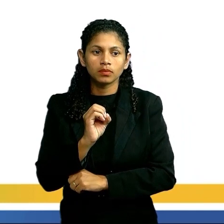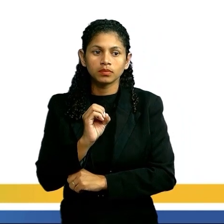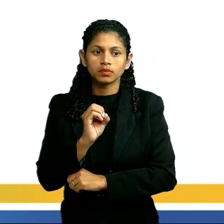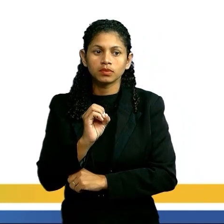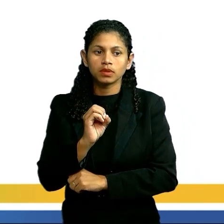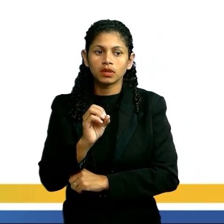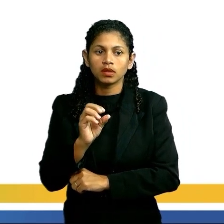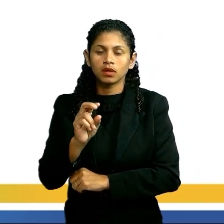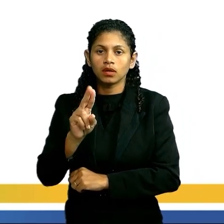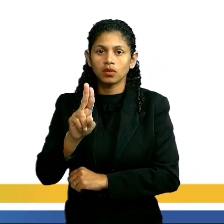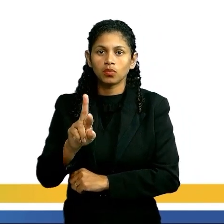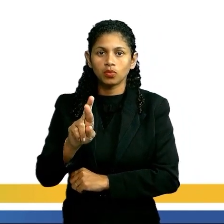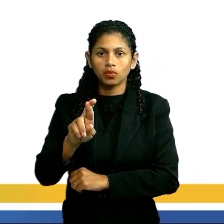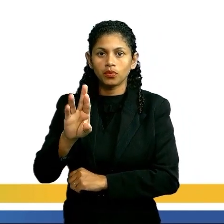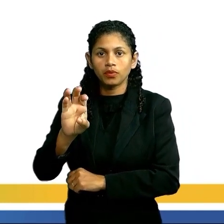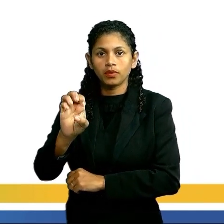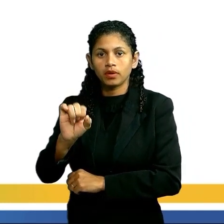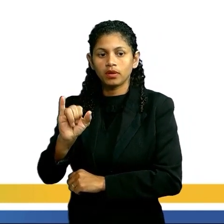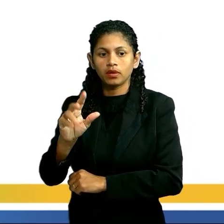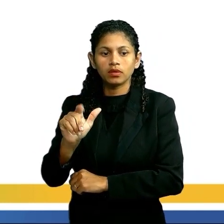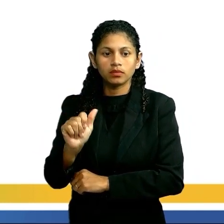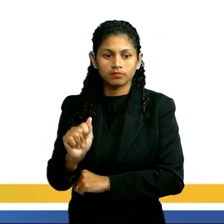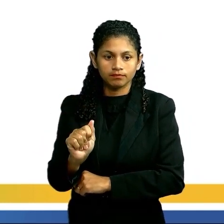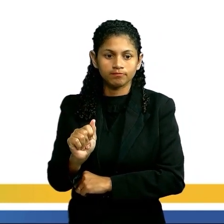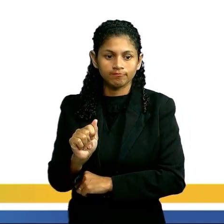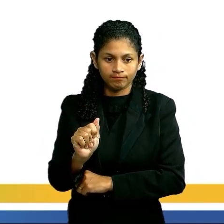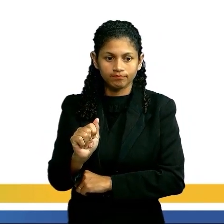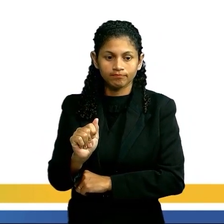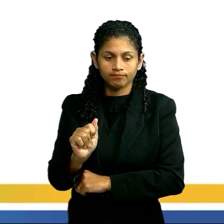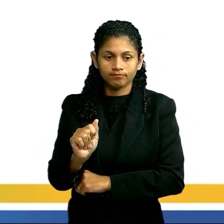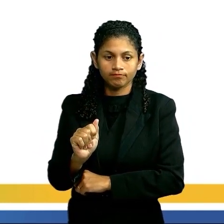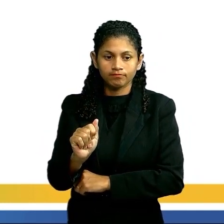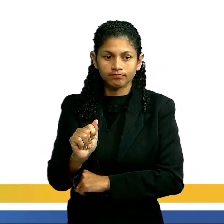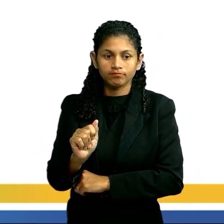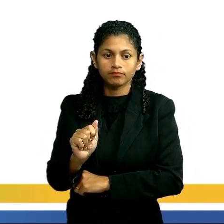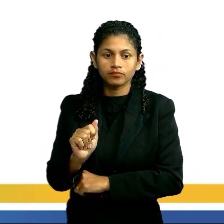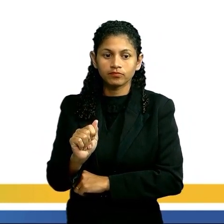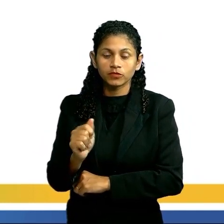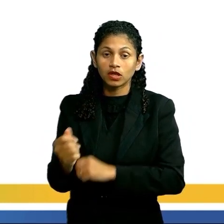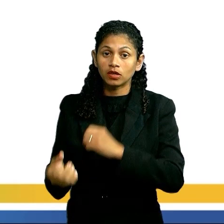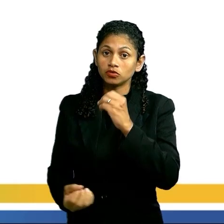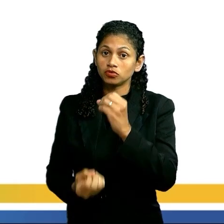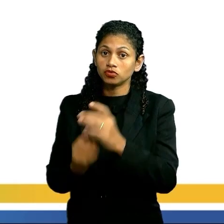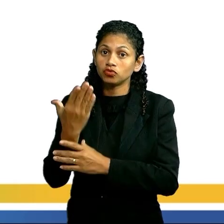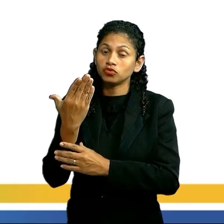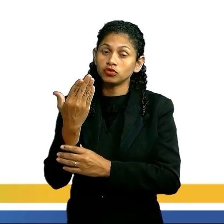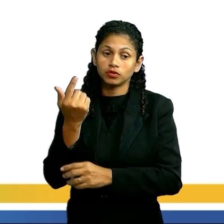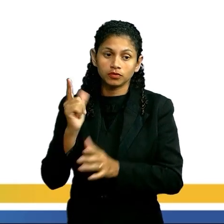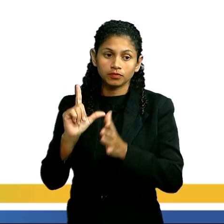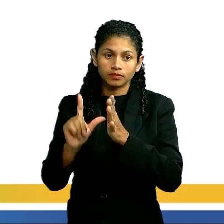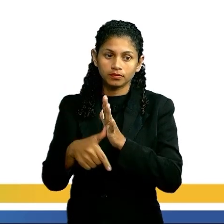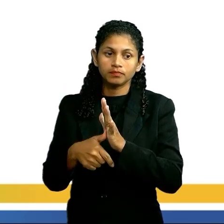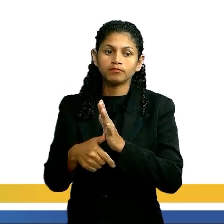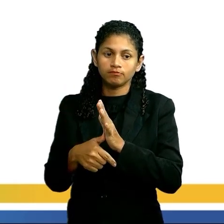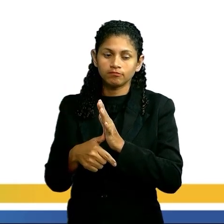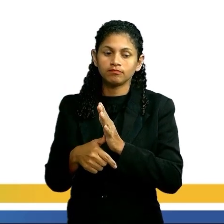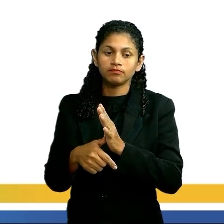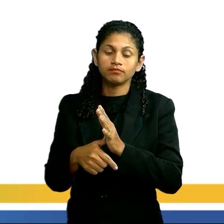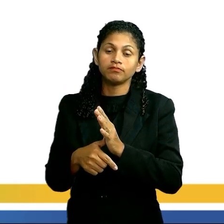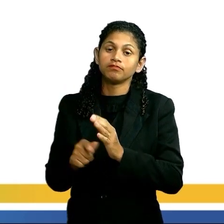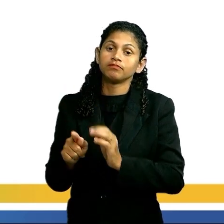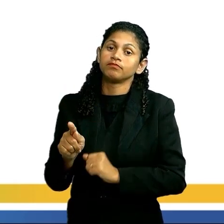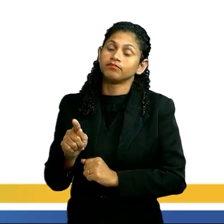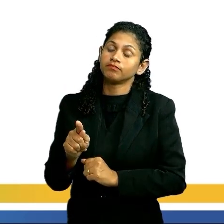formada a ureia, que é o que está dizendo aí, ó, que é a síntese de Wöhler, né? Está escrito aqui, ó. Então isso